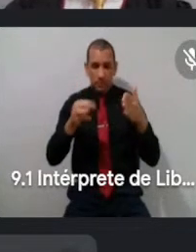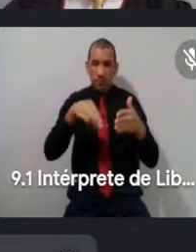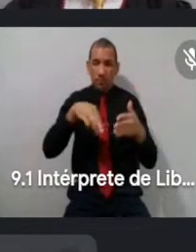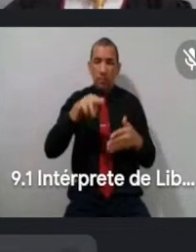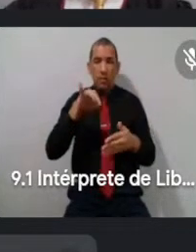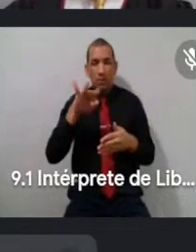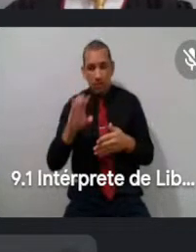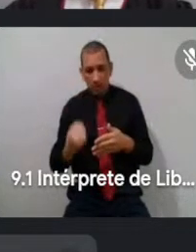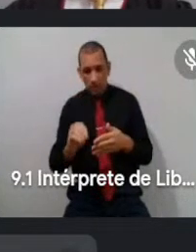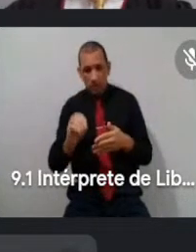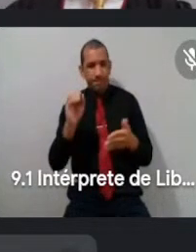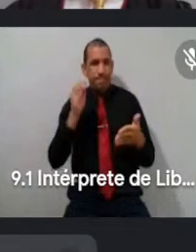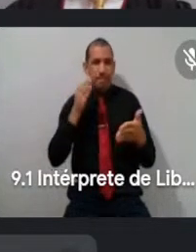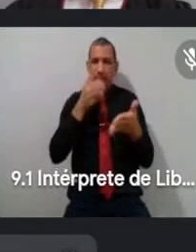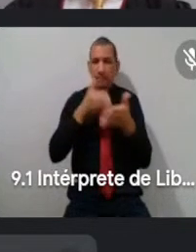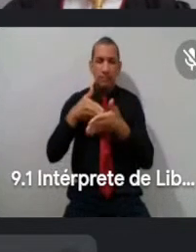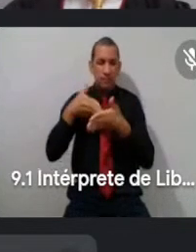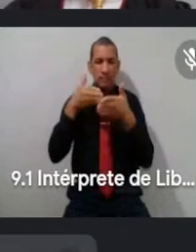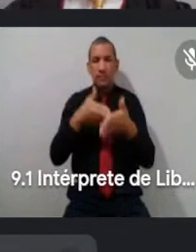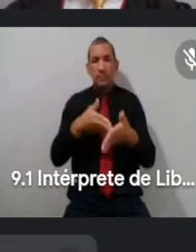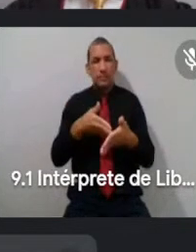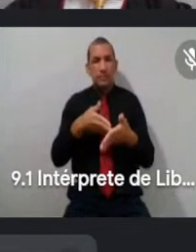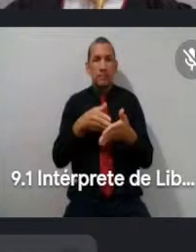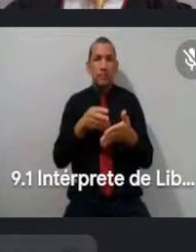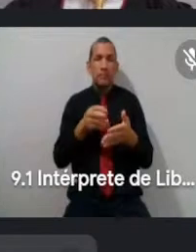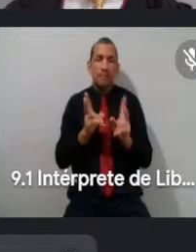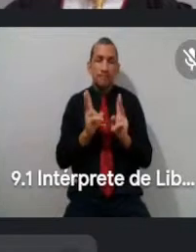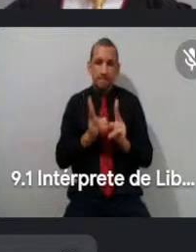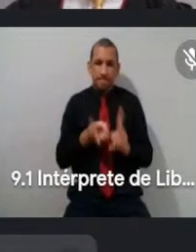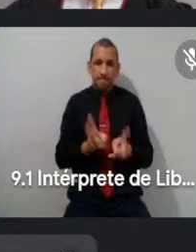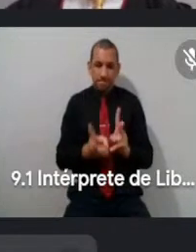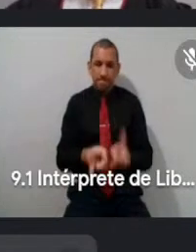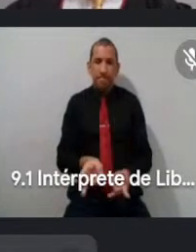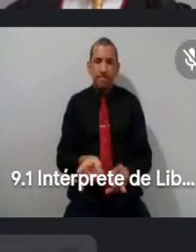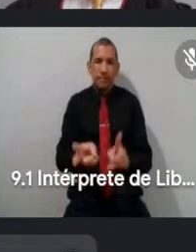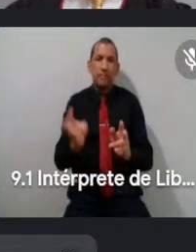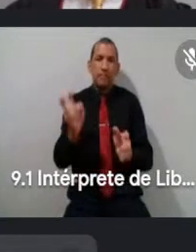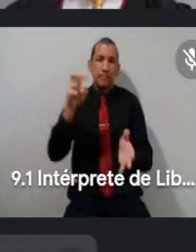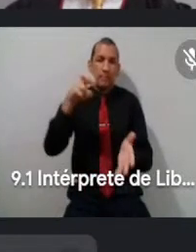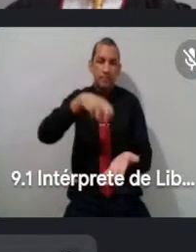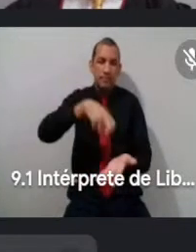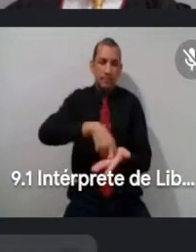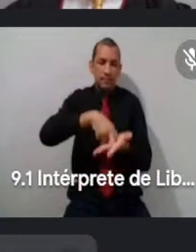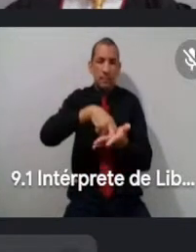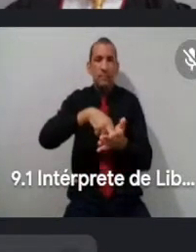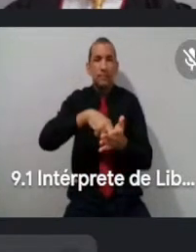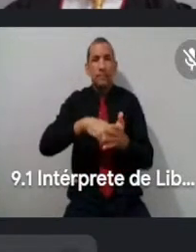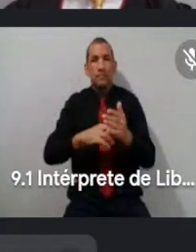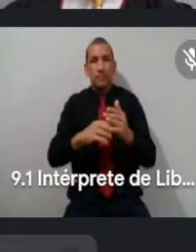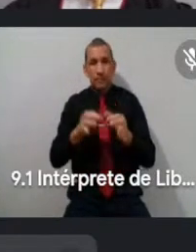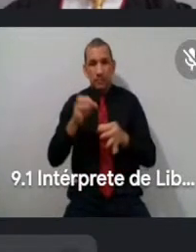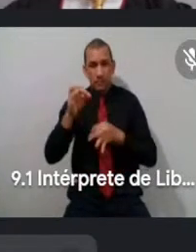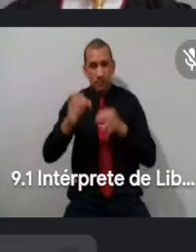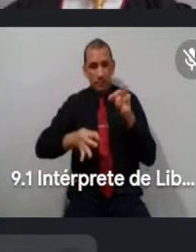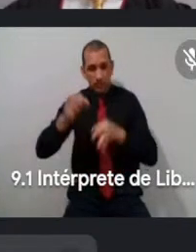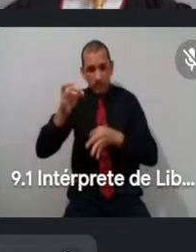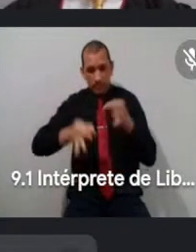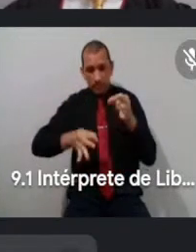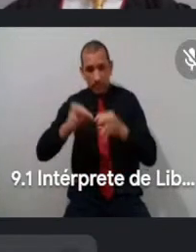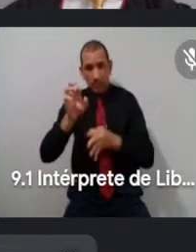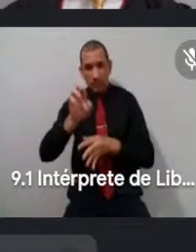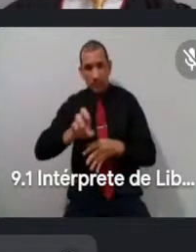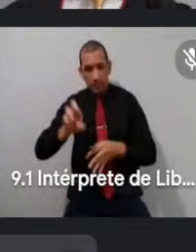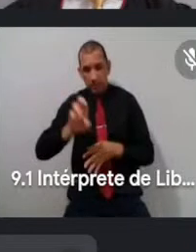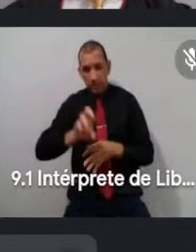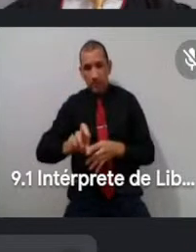mérito negar provimento para manter na íntegra a sentença de primeiro grau que julgou improcedente ação de investigação judicial